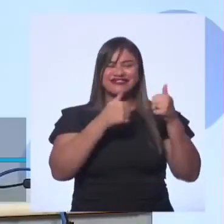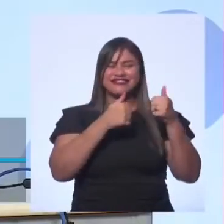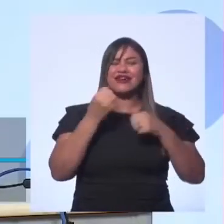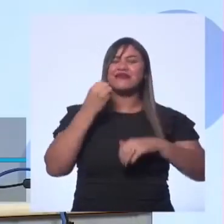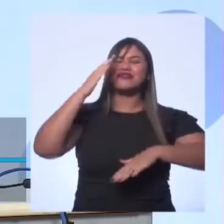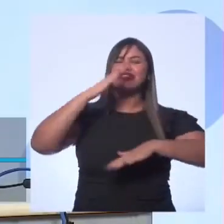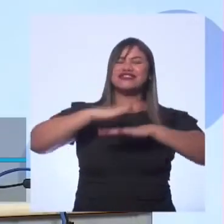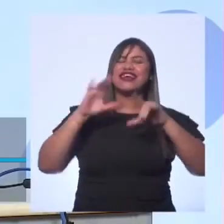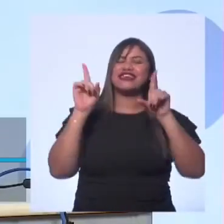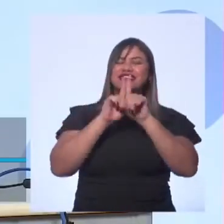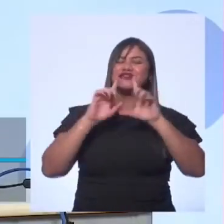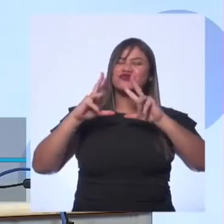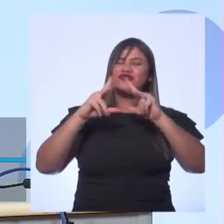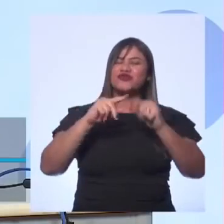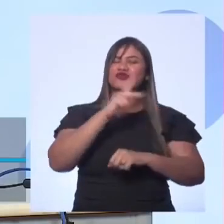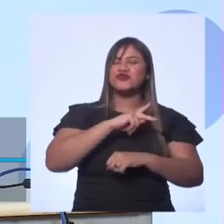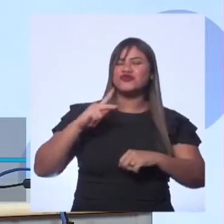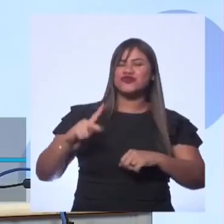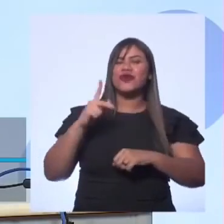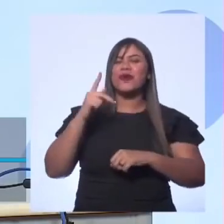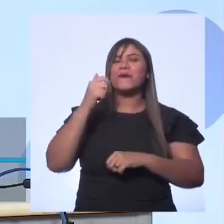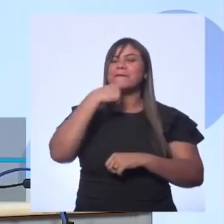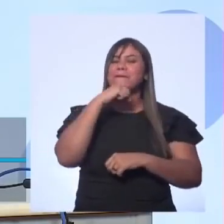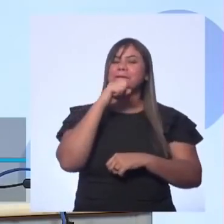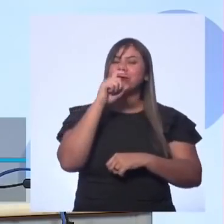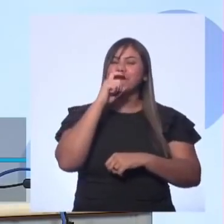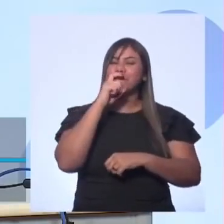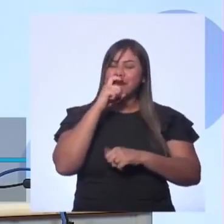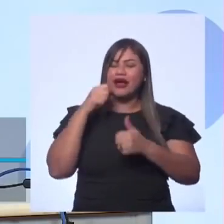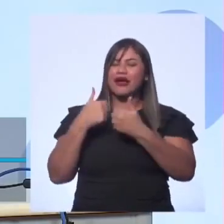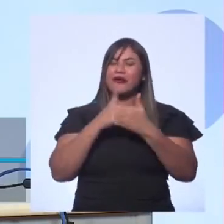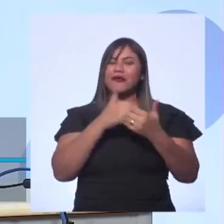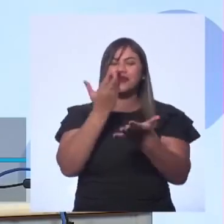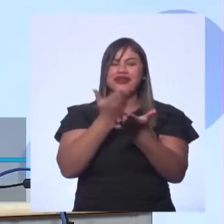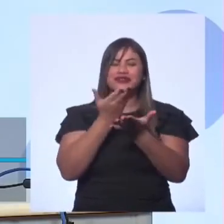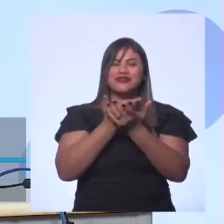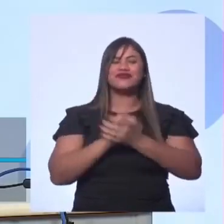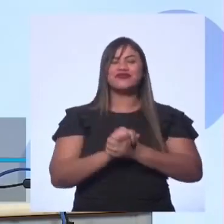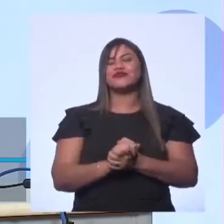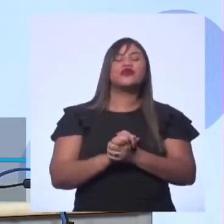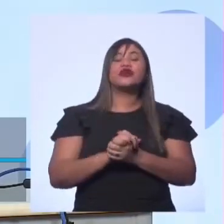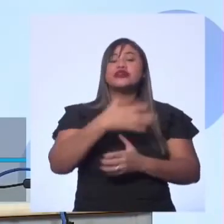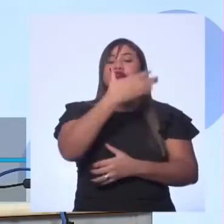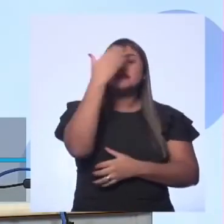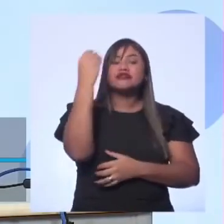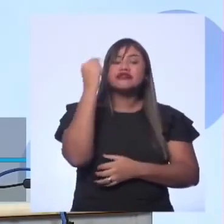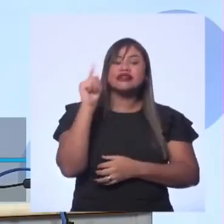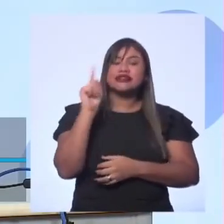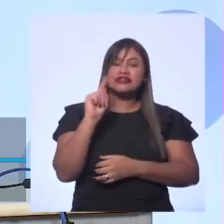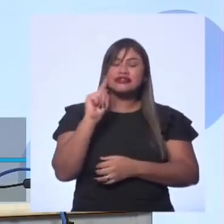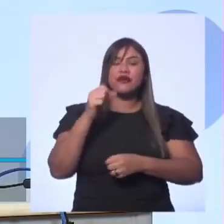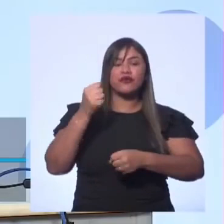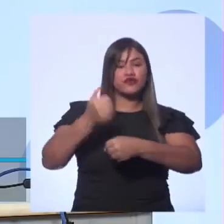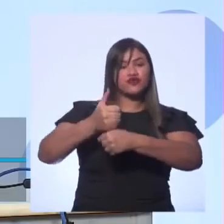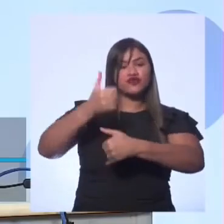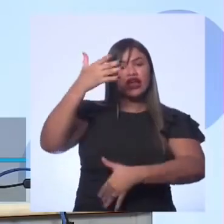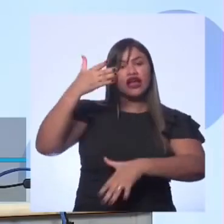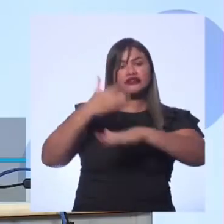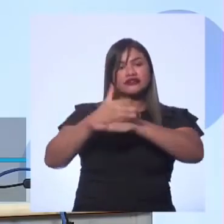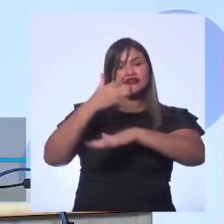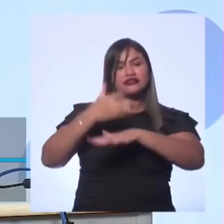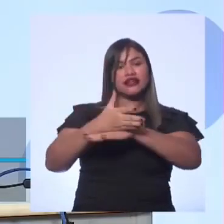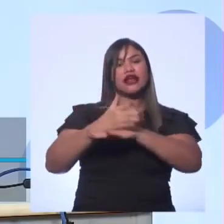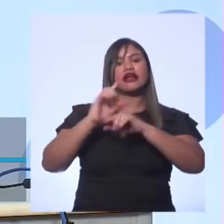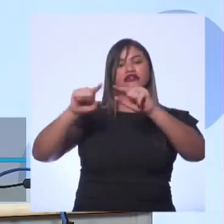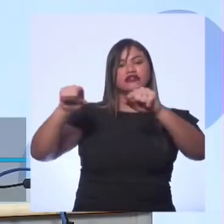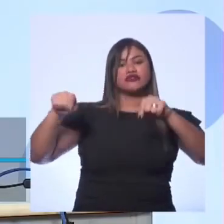Boa tarde também a todos os professores e pais que acompanham as nossas aulas. Alunos, não se esqueçam, entrem no chat da sua sala de